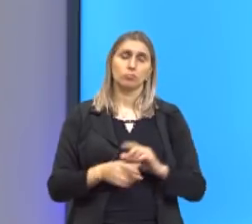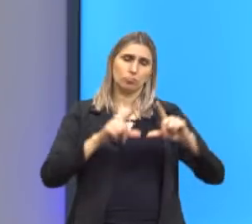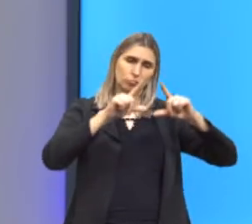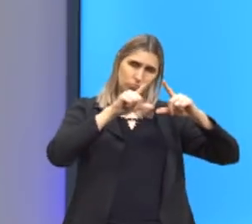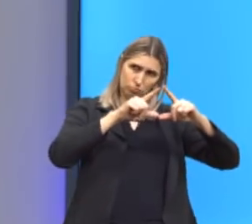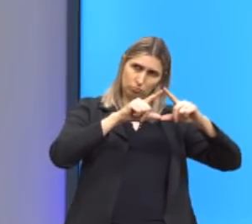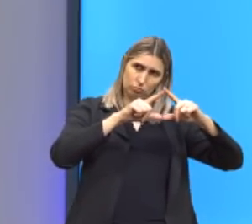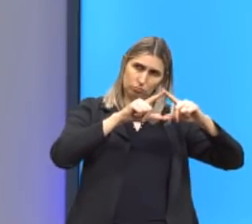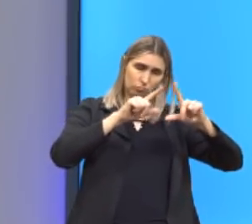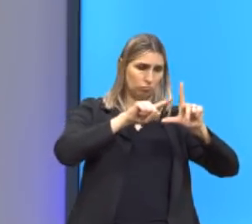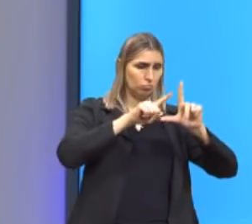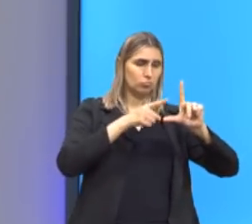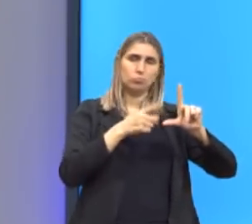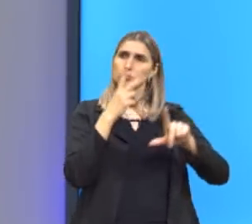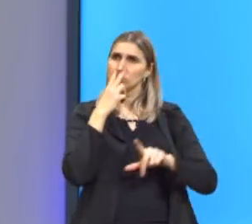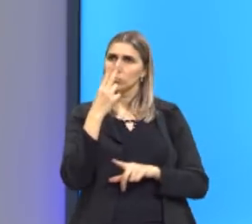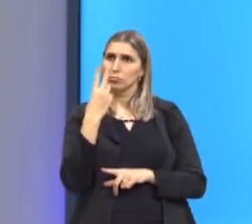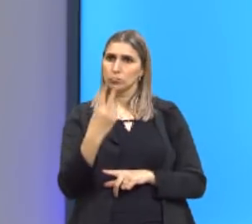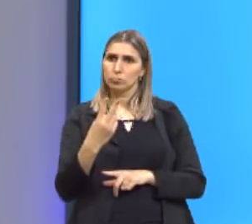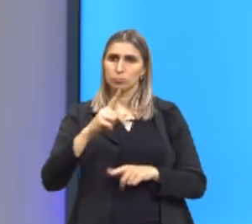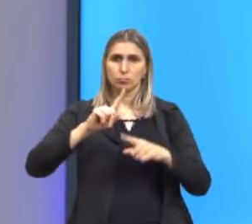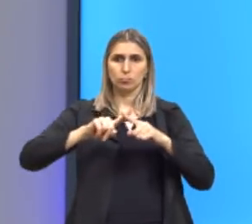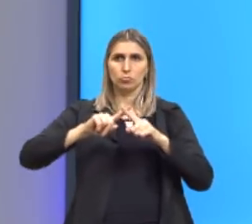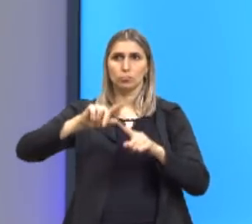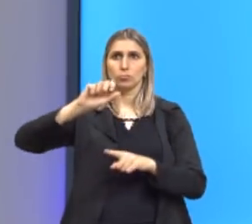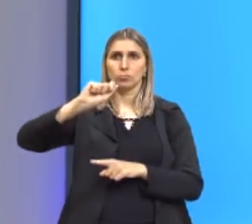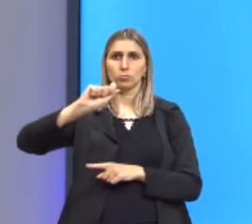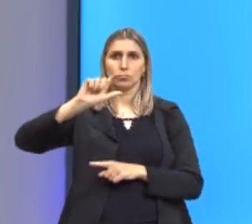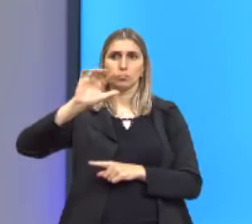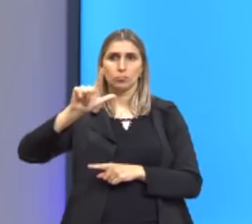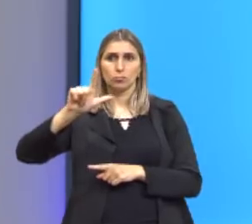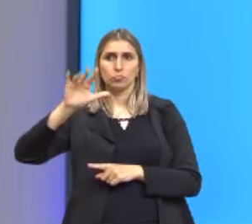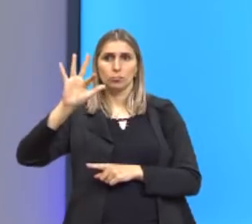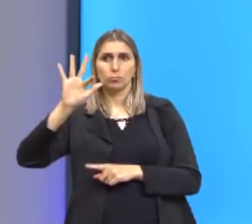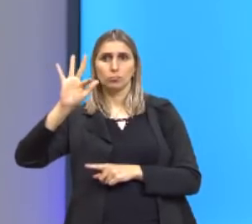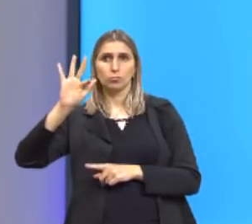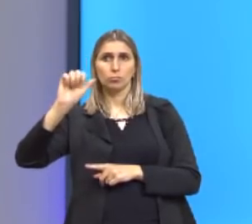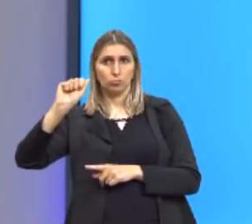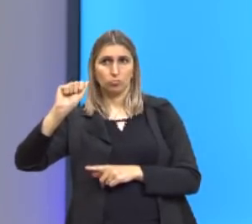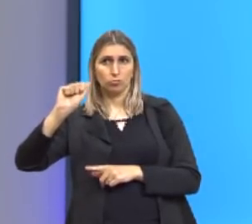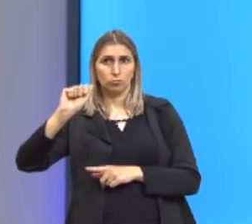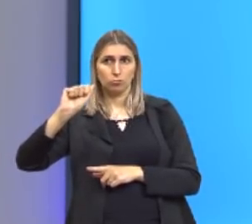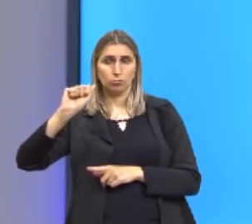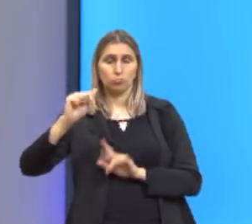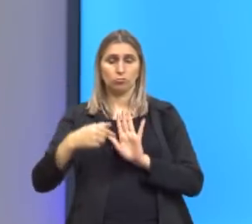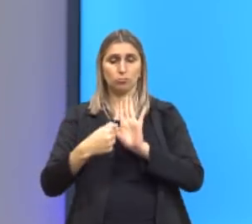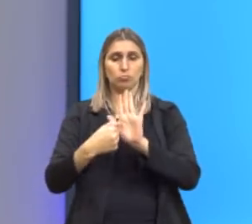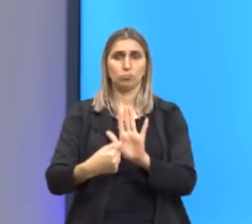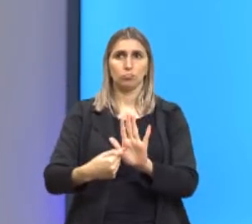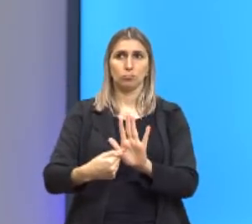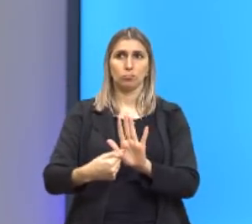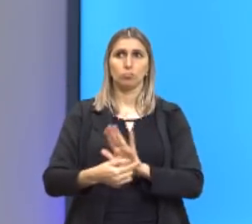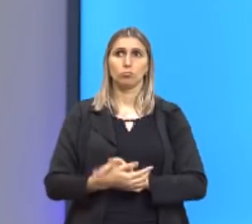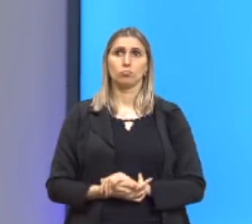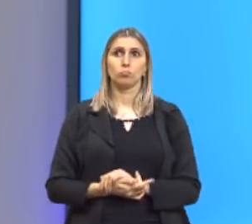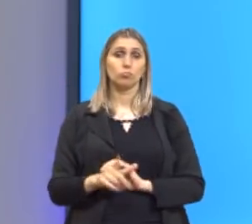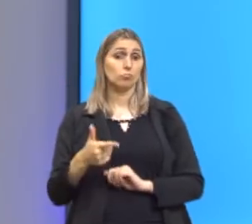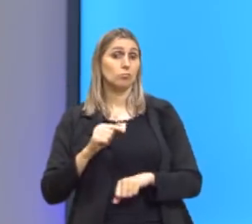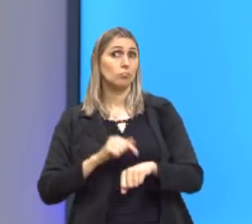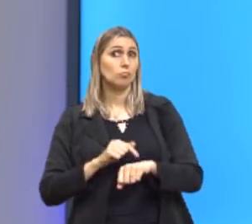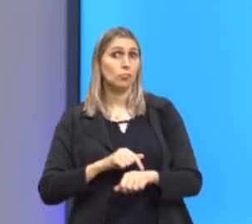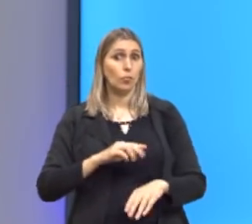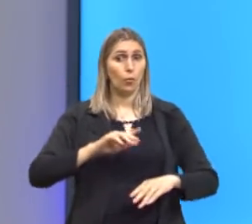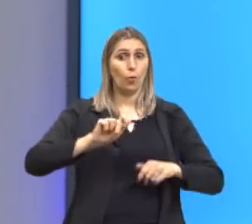que esse ângulo delta é igual a duas vezes alfa. Não demonstrar matematicamente, certo? Nós não temos tanto tempo para isso,